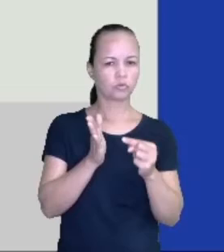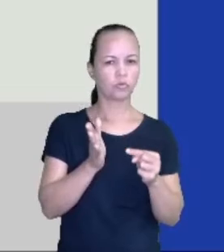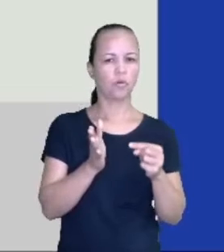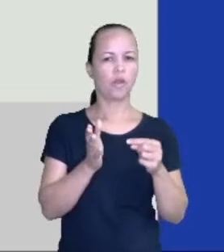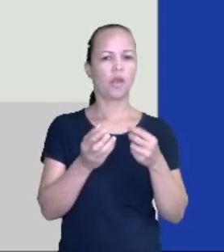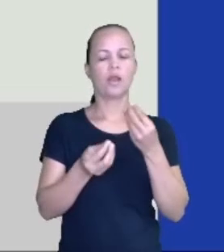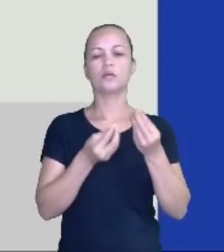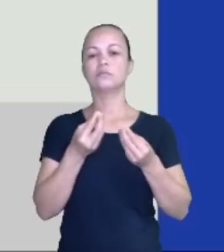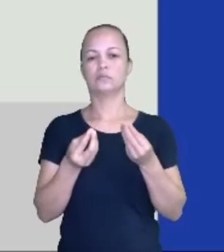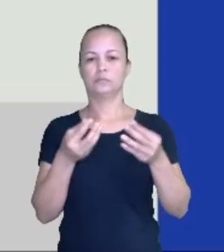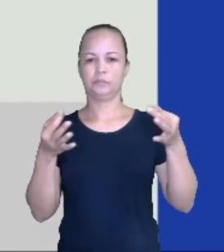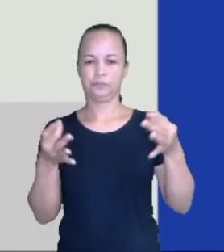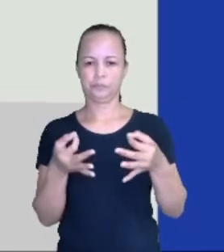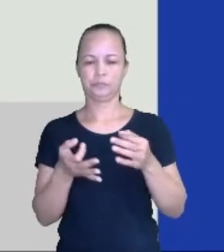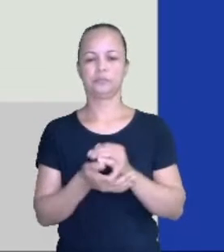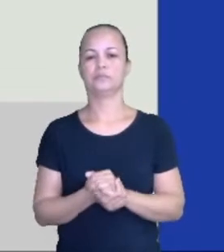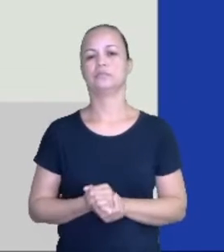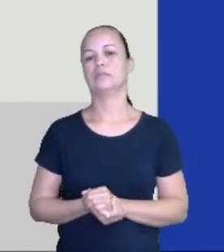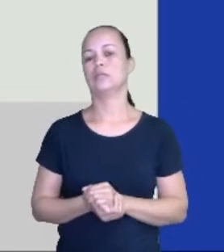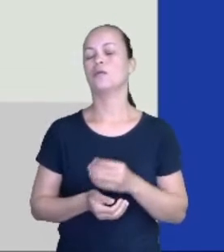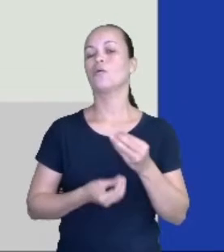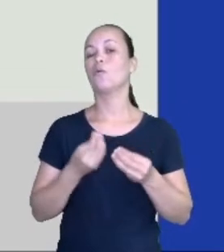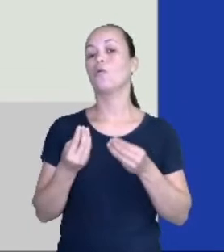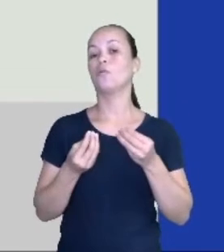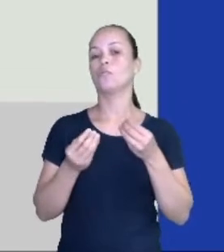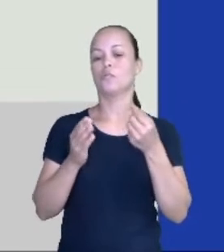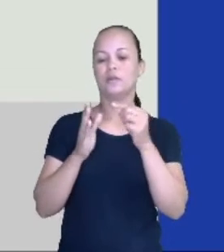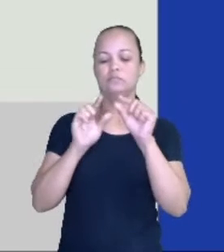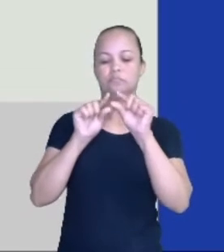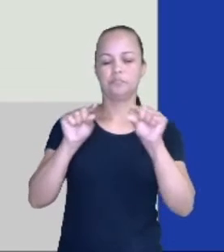maneira dele. Então, vamos ver a primeira frase, como foi que ele pontuou.